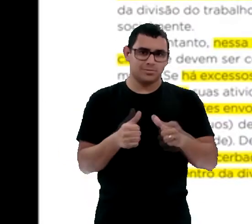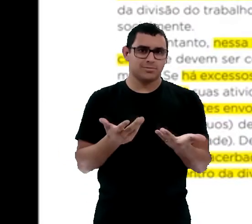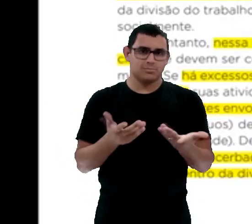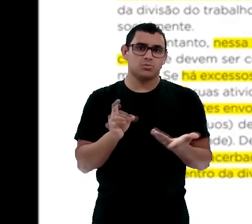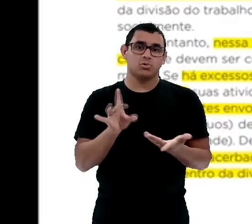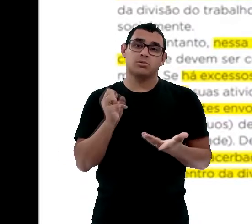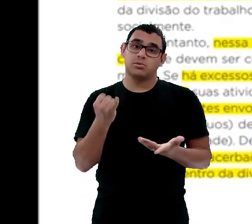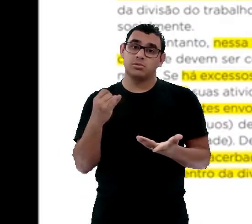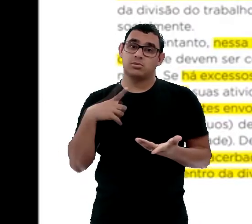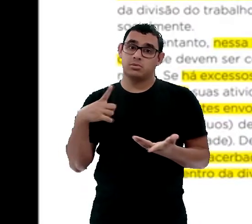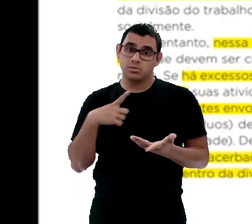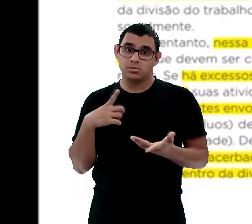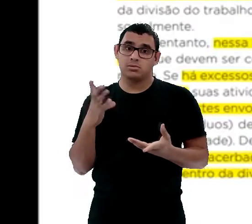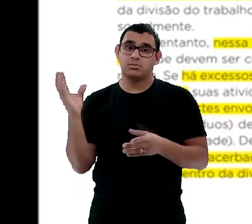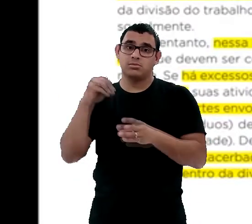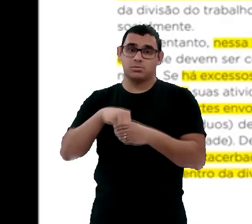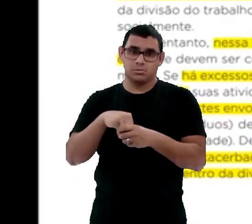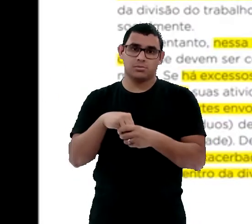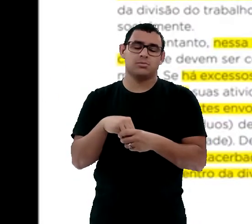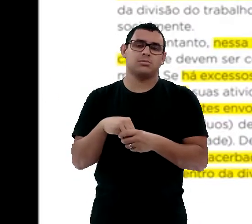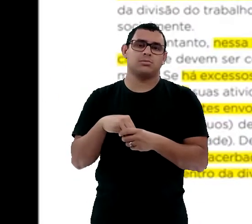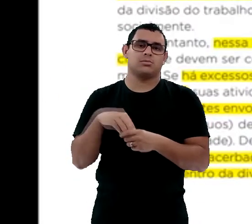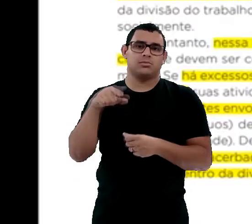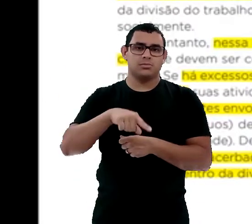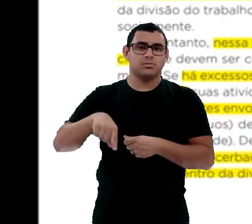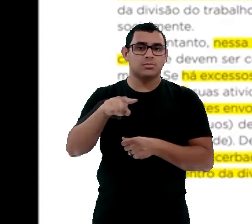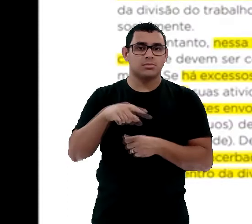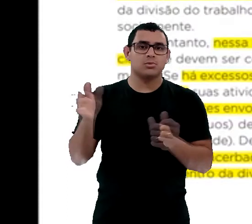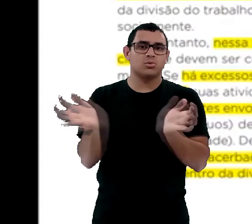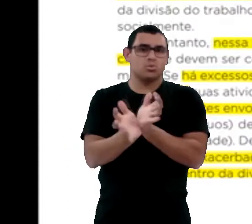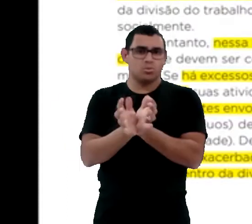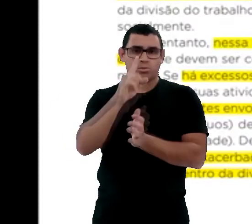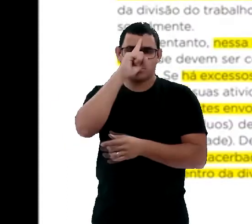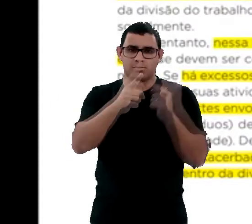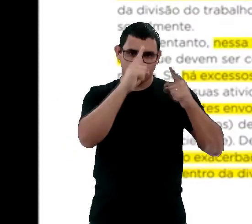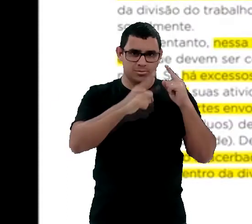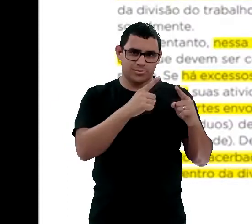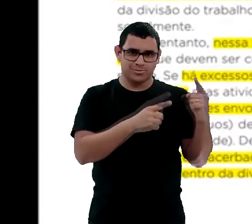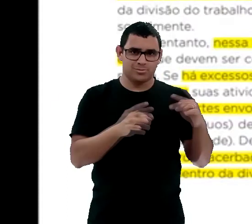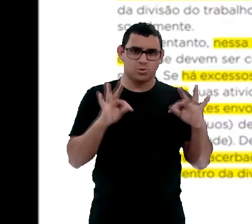outro. E você não há perspectiva de mudança, a não ser que você esteja inserido dentro daquele partido